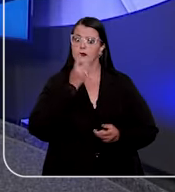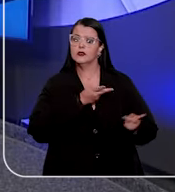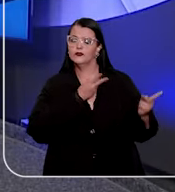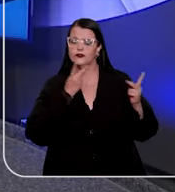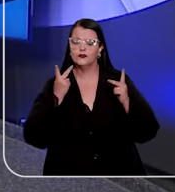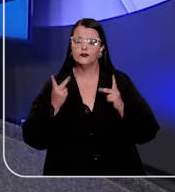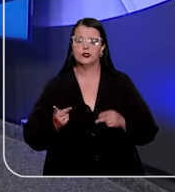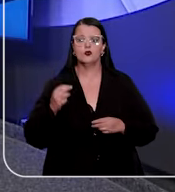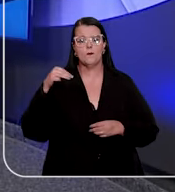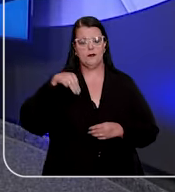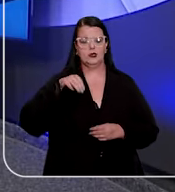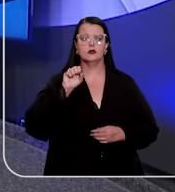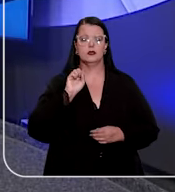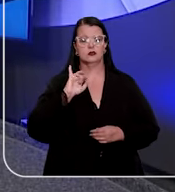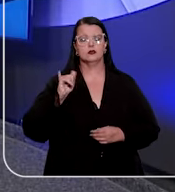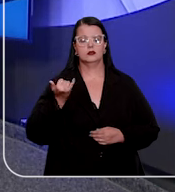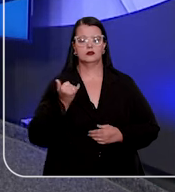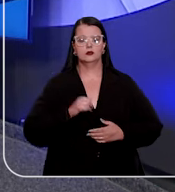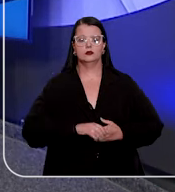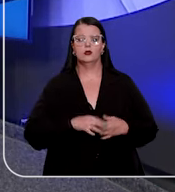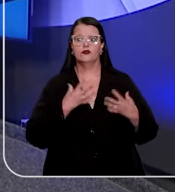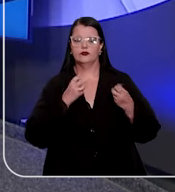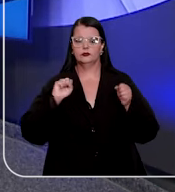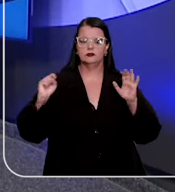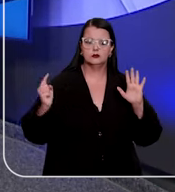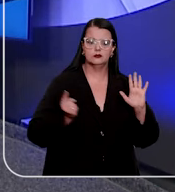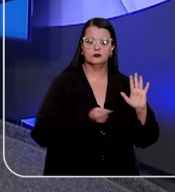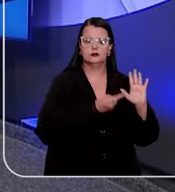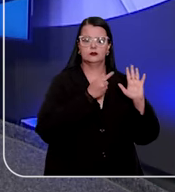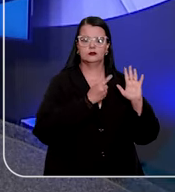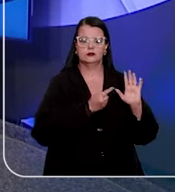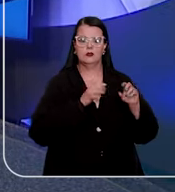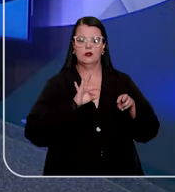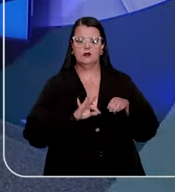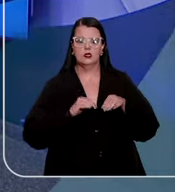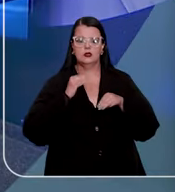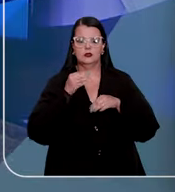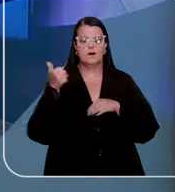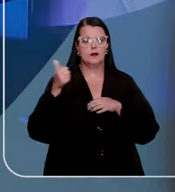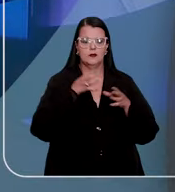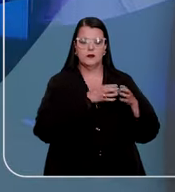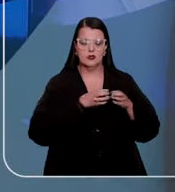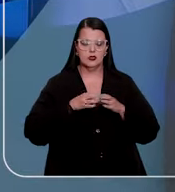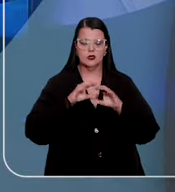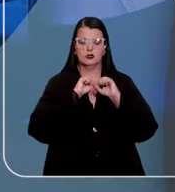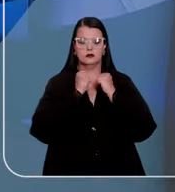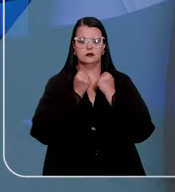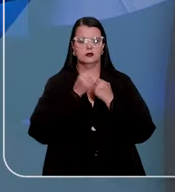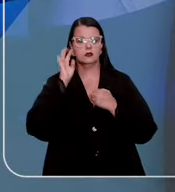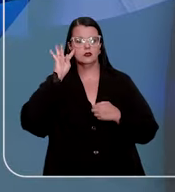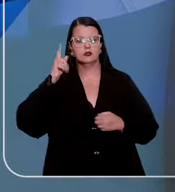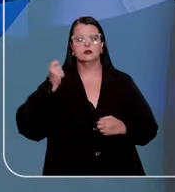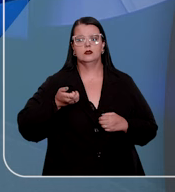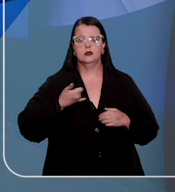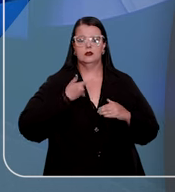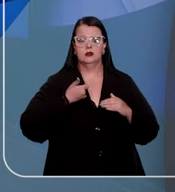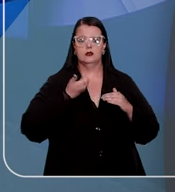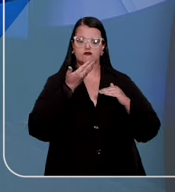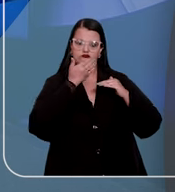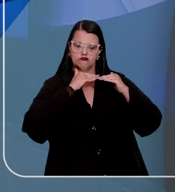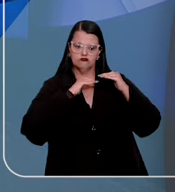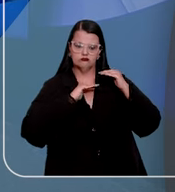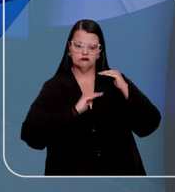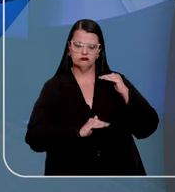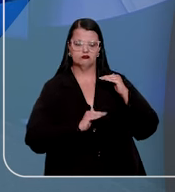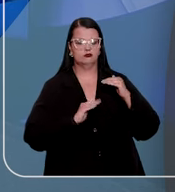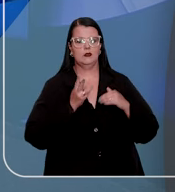seja muito bem-vindo ao Minuto STJ. Vamos aos destaques. Os ministros da primeira sessão decidiram que menor de